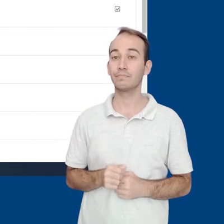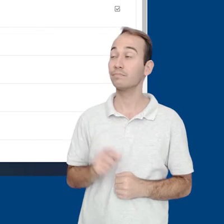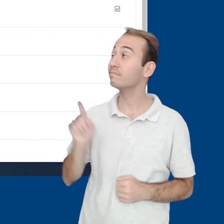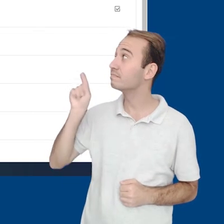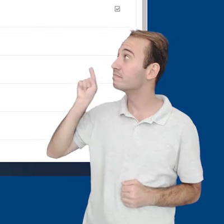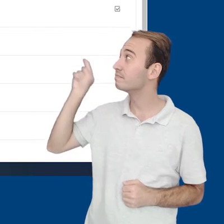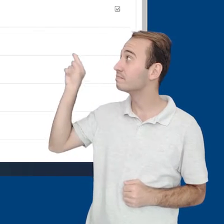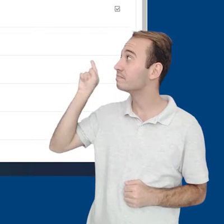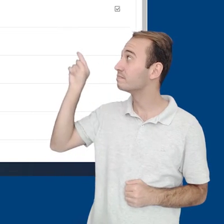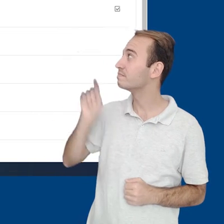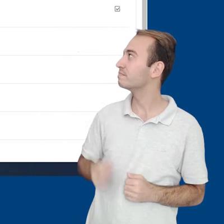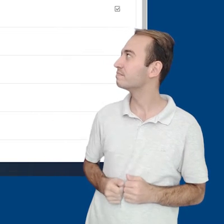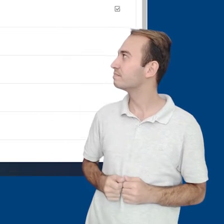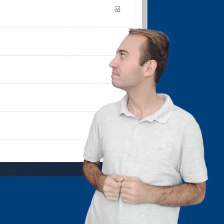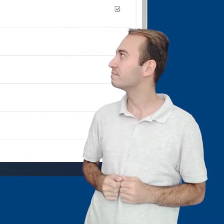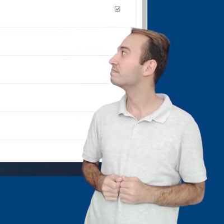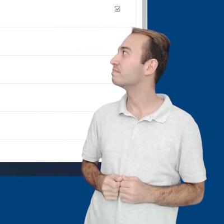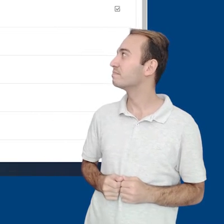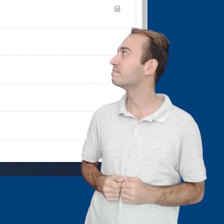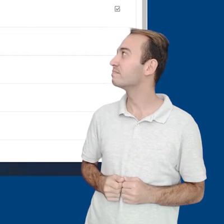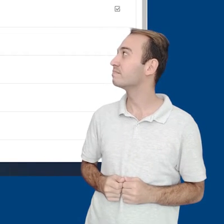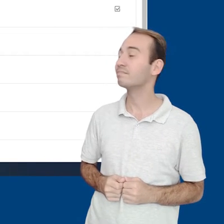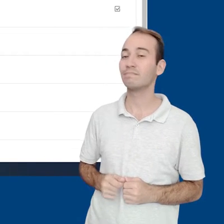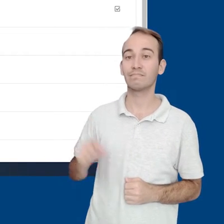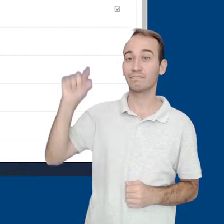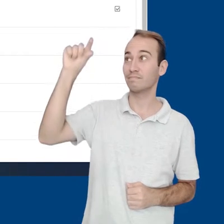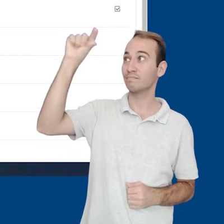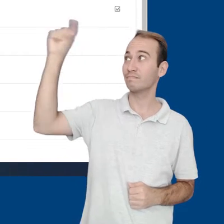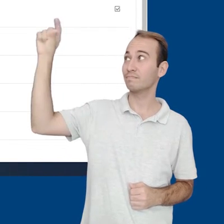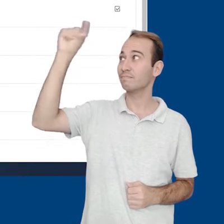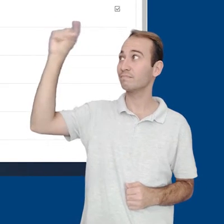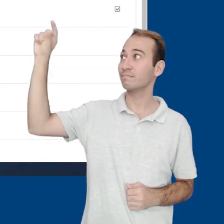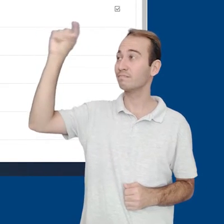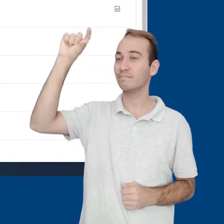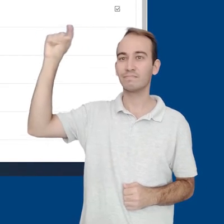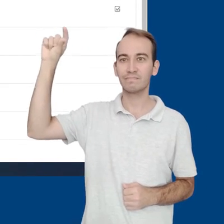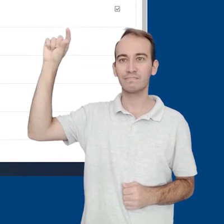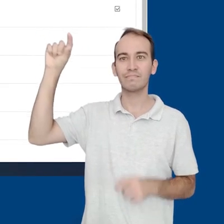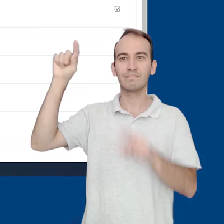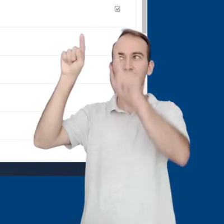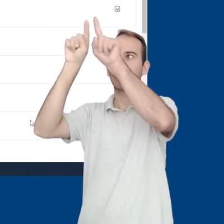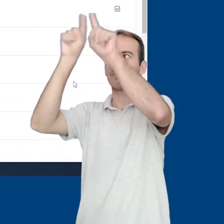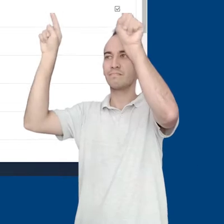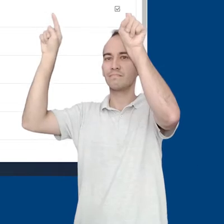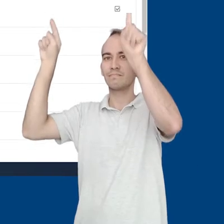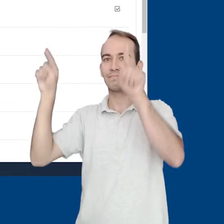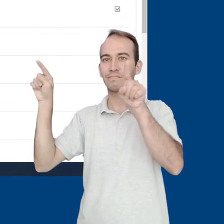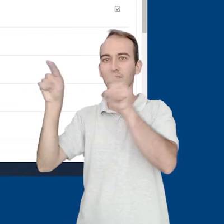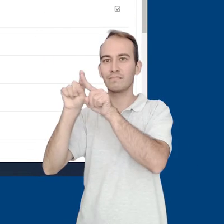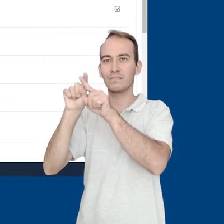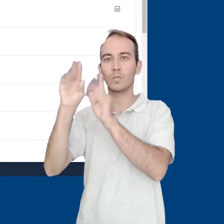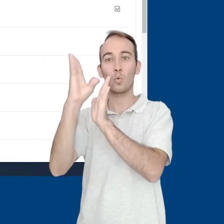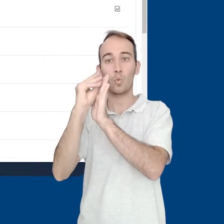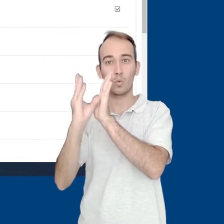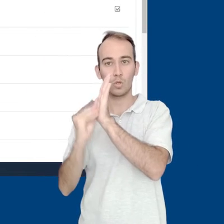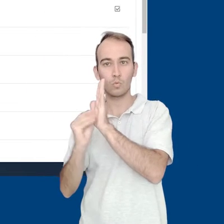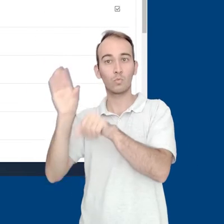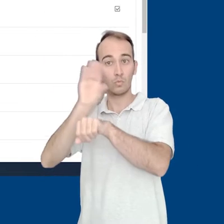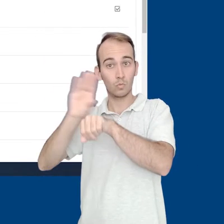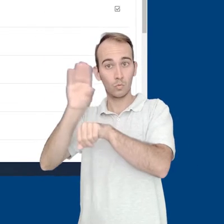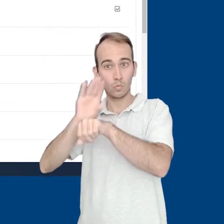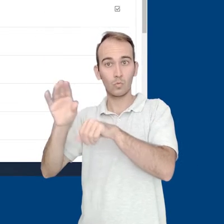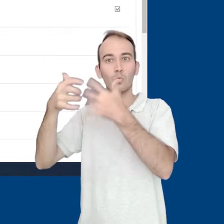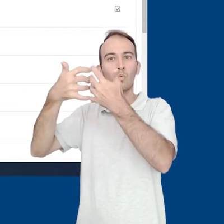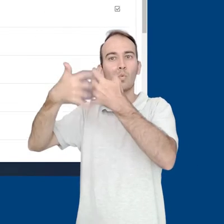procurar no lado direito, na parte superior, dentro do quadro de conteúdo do curso,